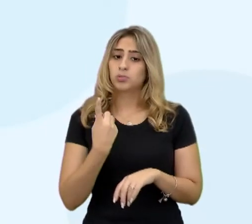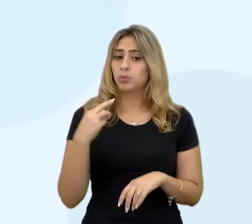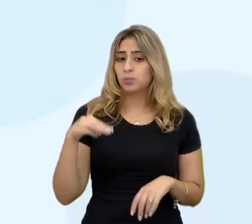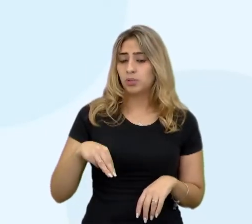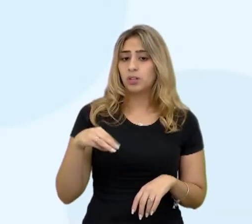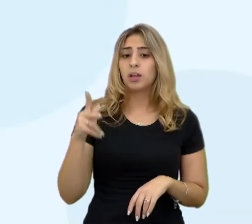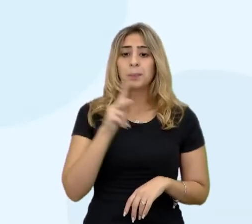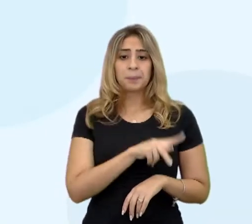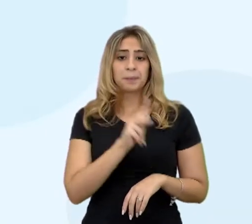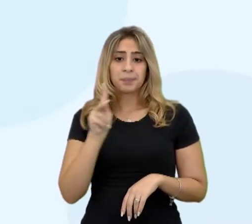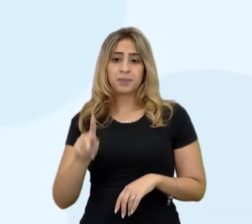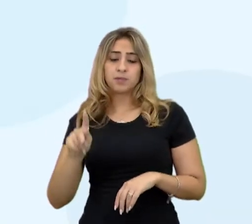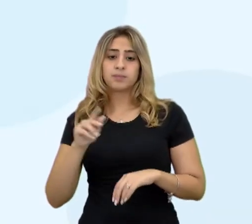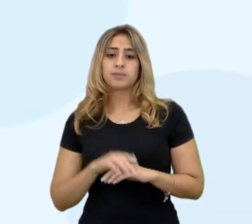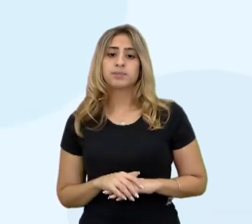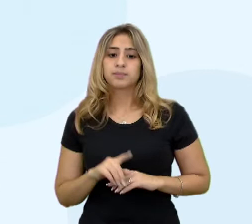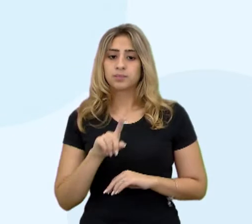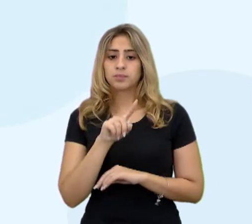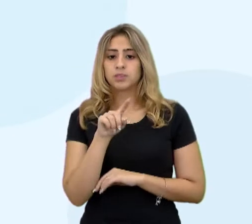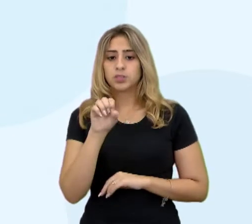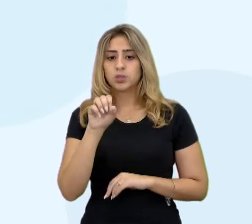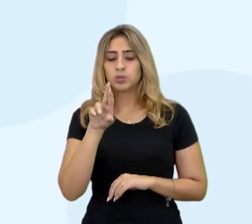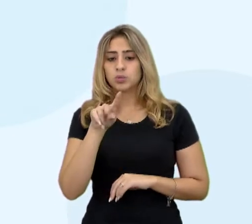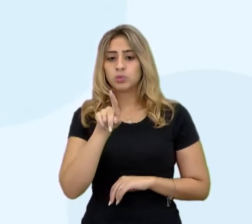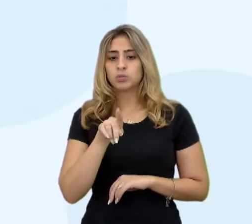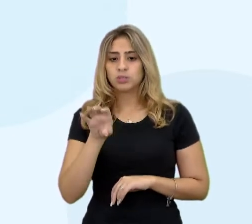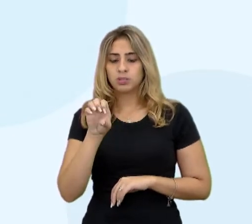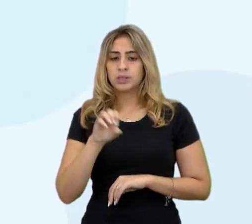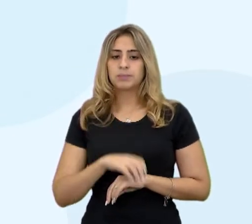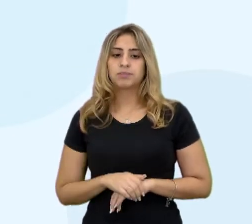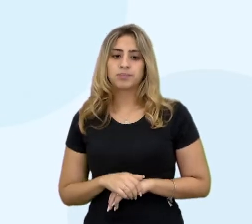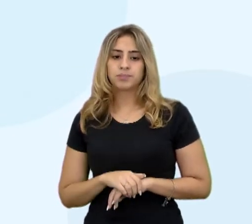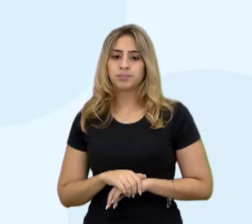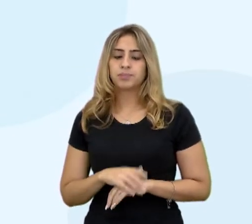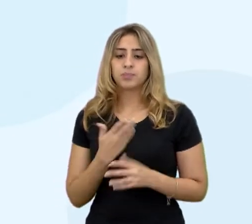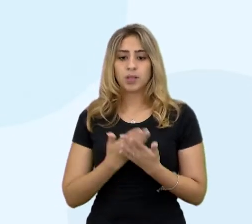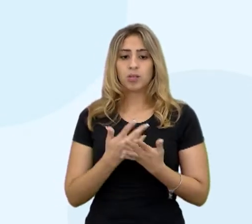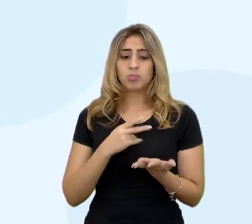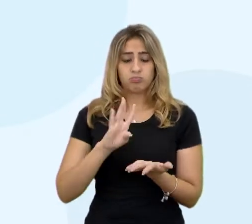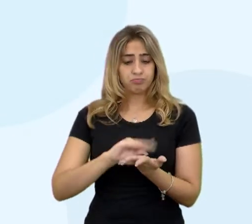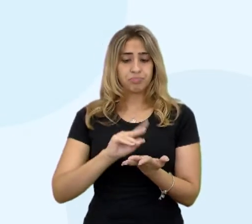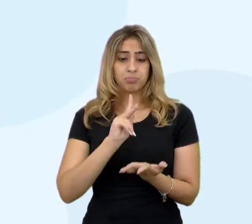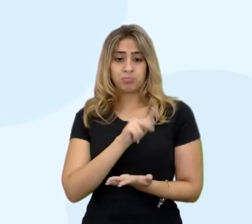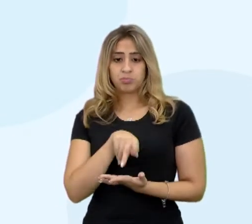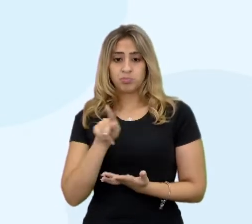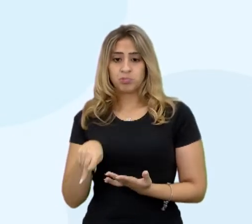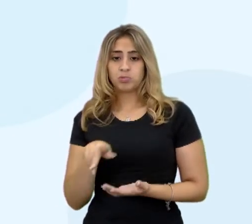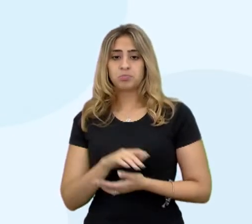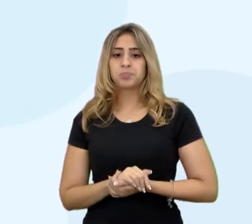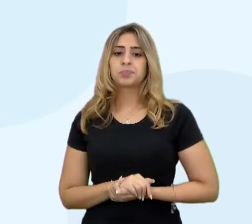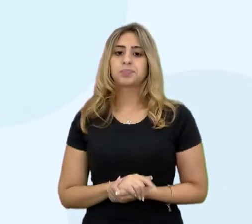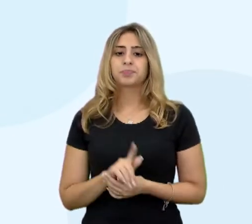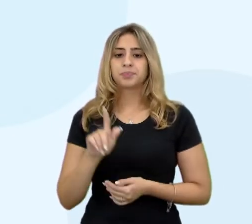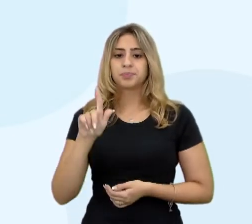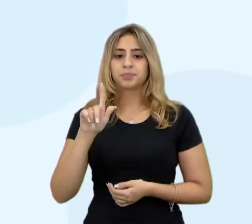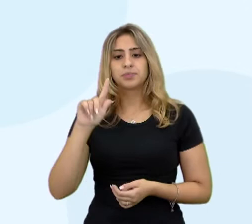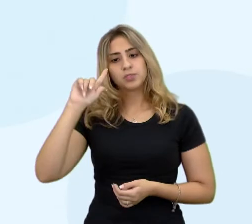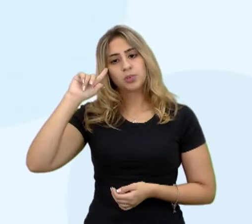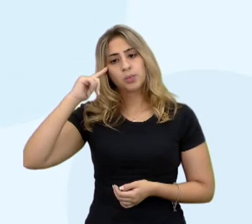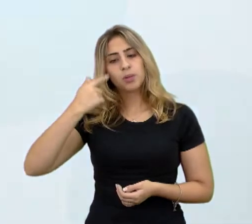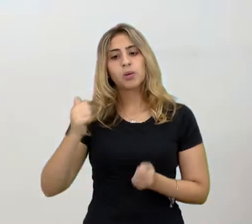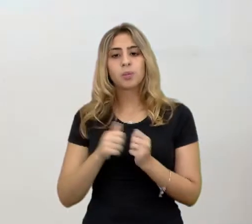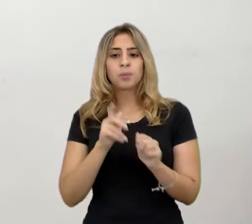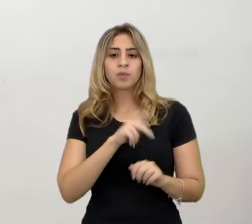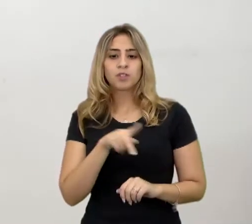A professora Suzy, lá do Rio de Janeiro, né, na aula que a gente copiou aí do professor Gilberto, do professor Giba com o professor